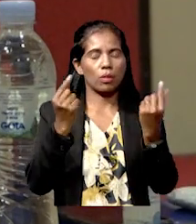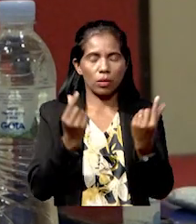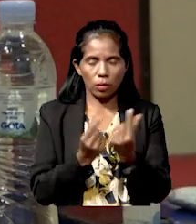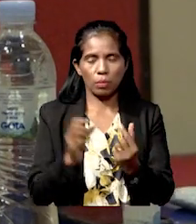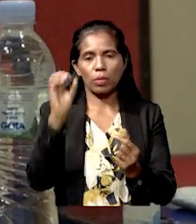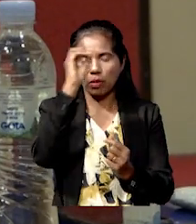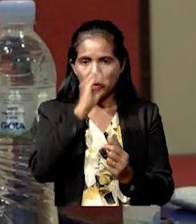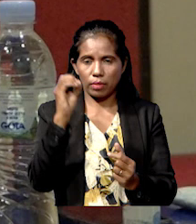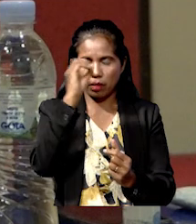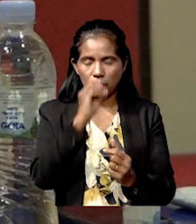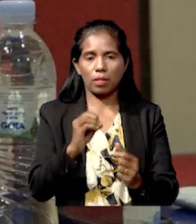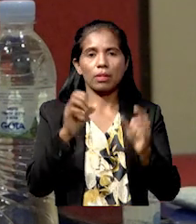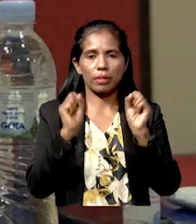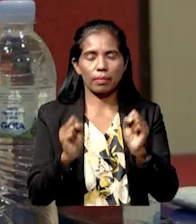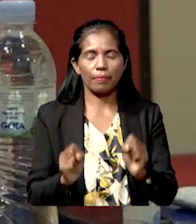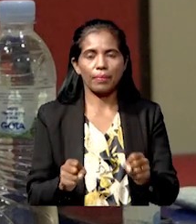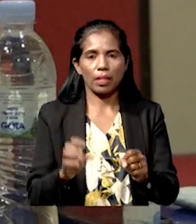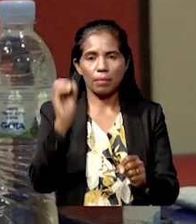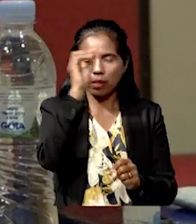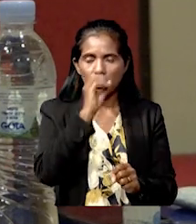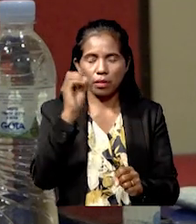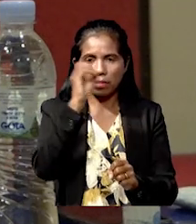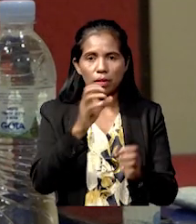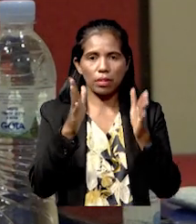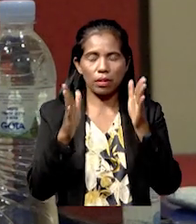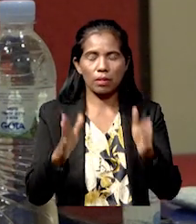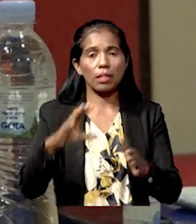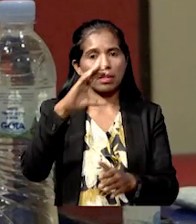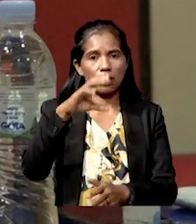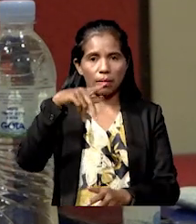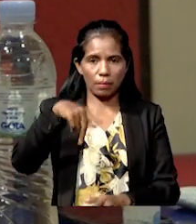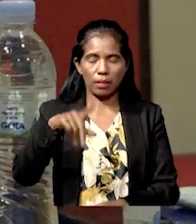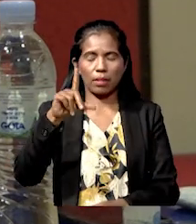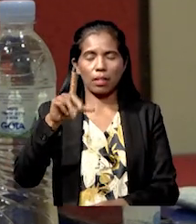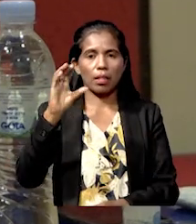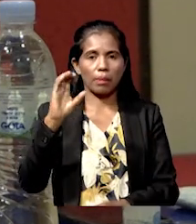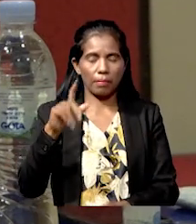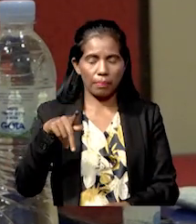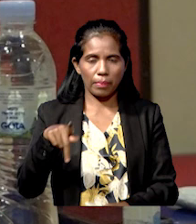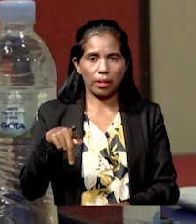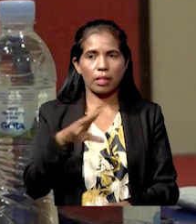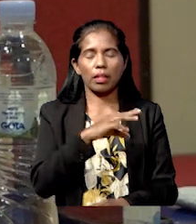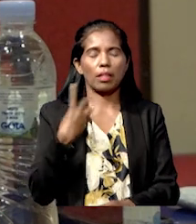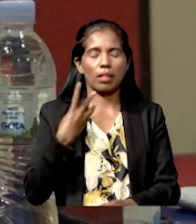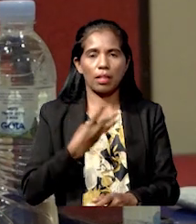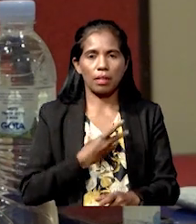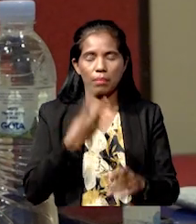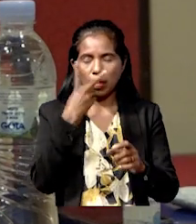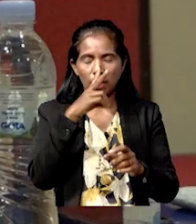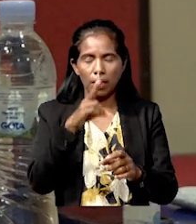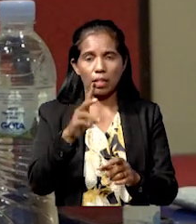do G7+, observador associado da CPLP, a qual observou 10 centros de